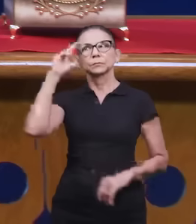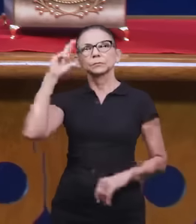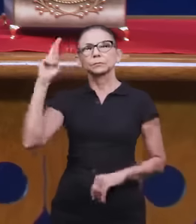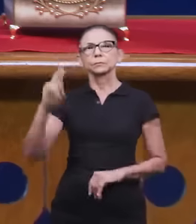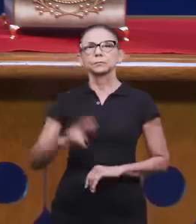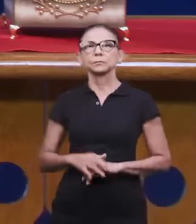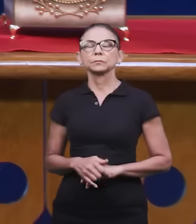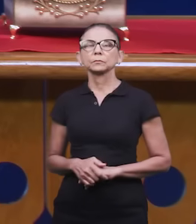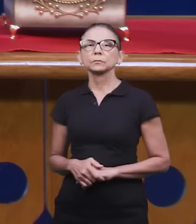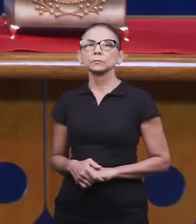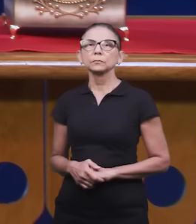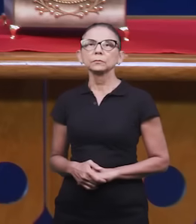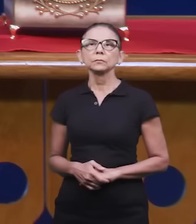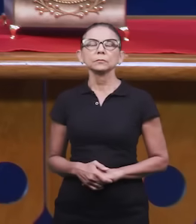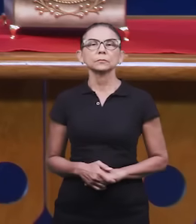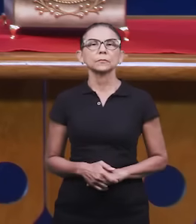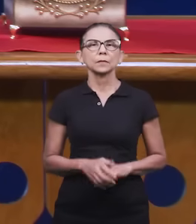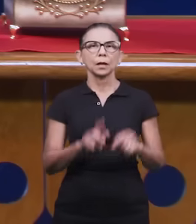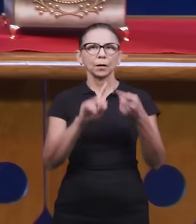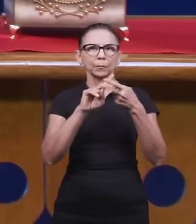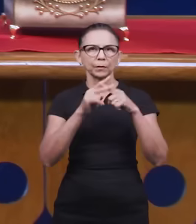Louvado seja o nome do Senhor.